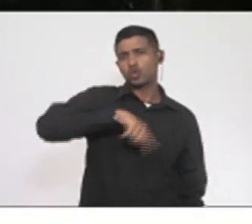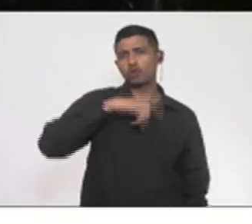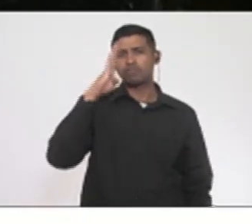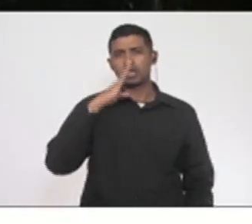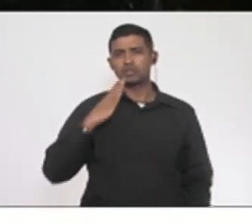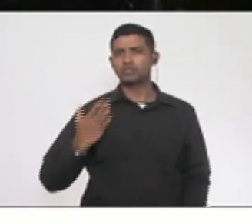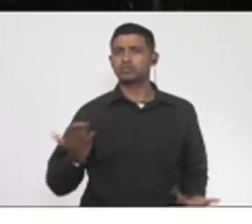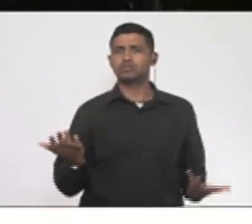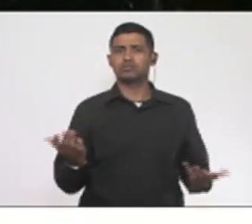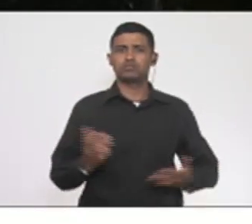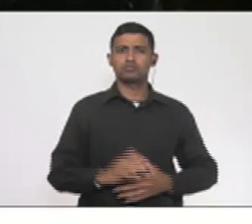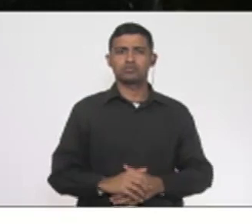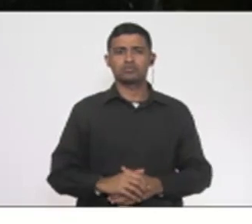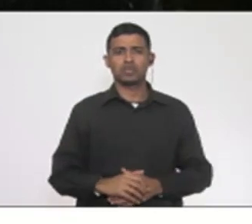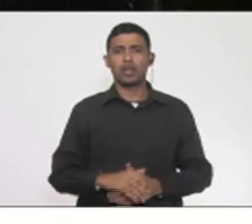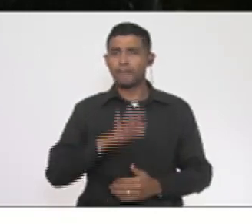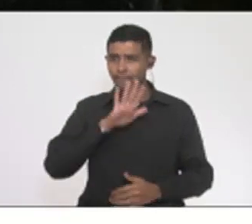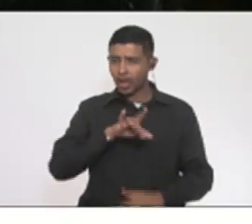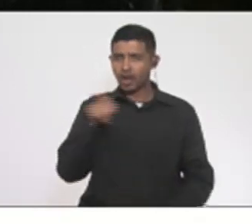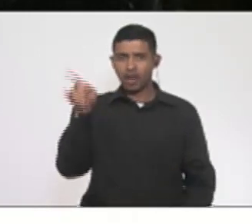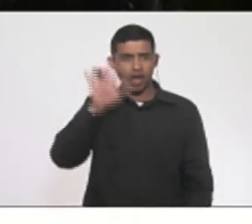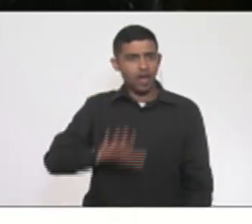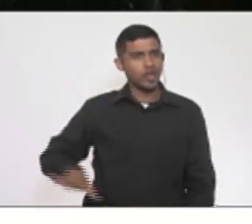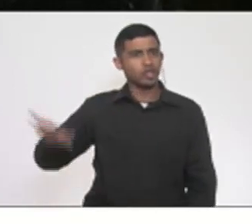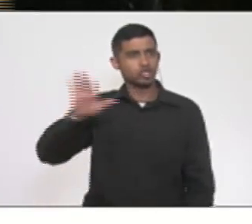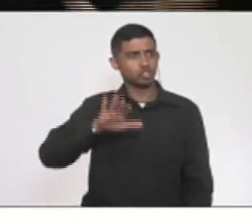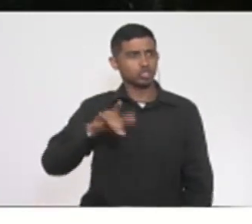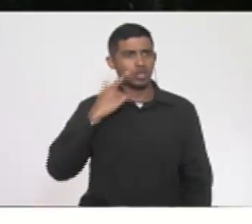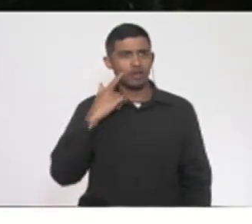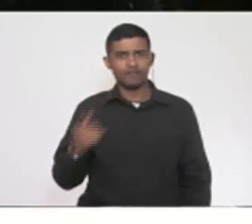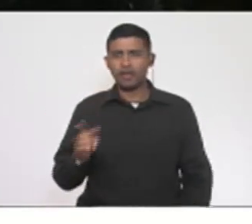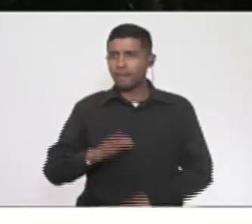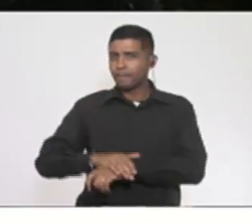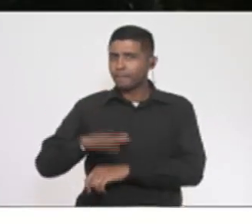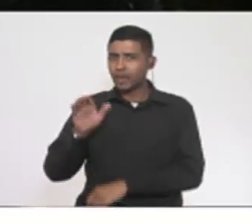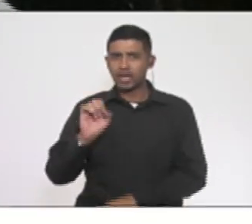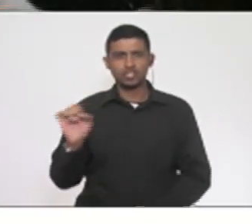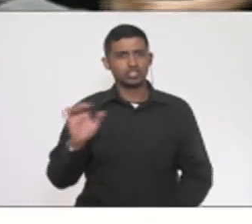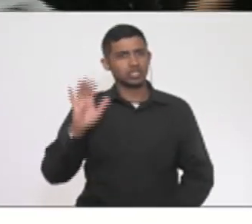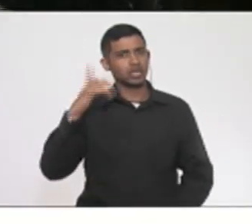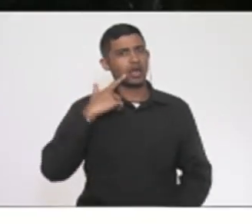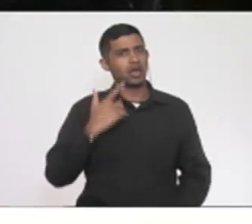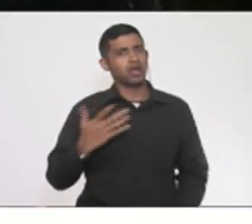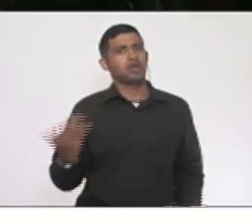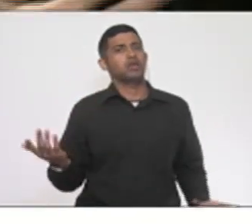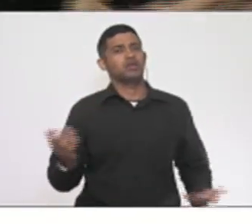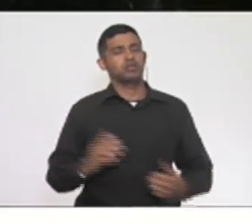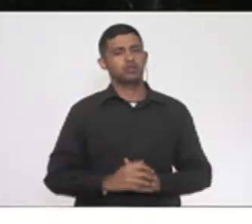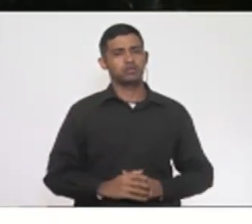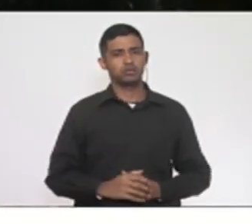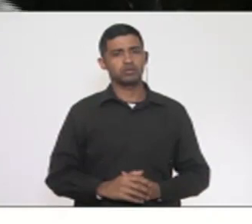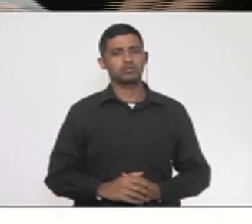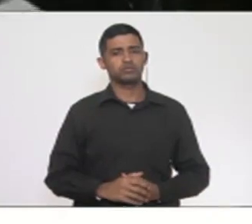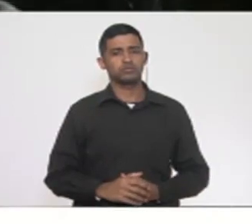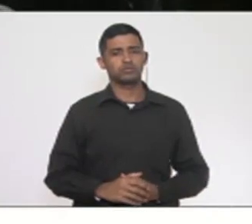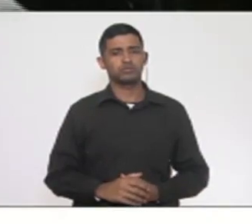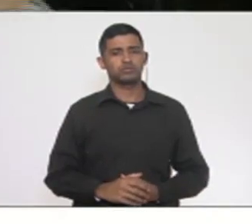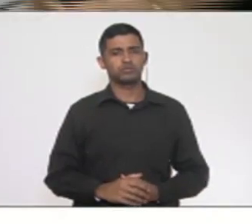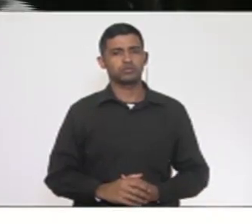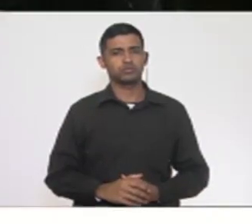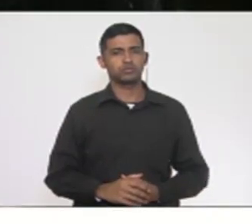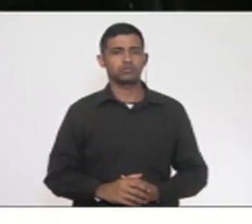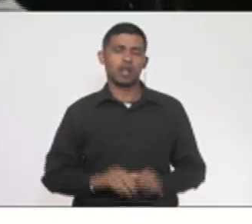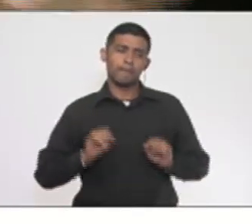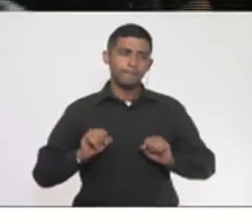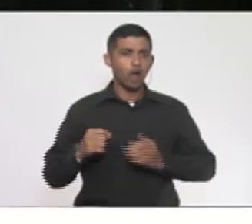e aquela região paga a mais por conta de um mercado que deve ser uma questão mercadológica lá, um